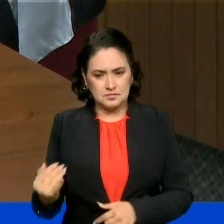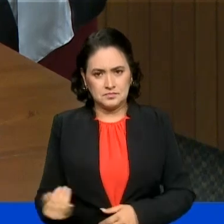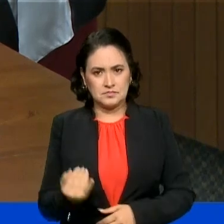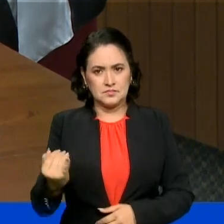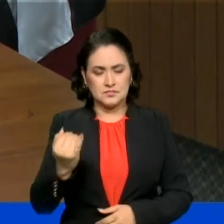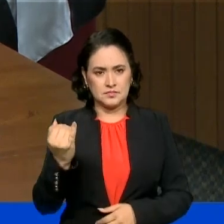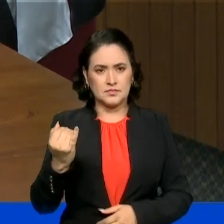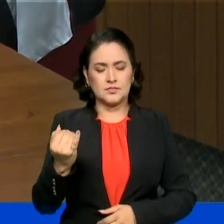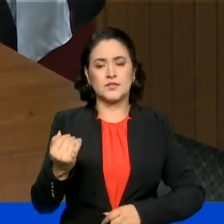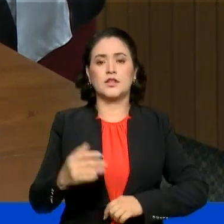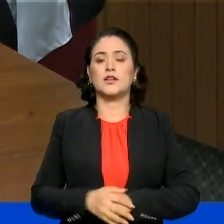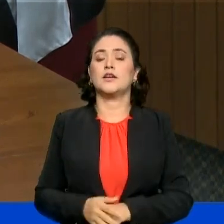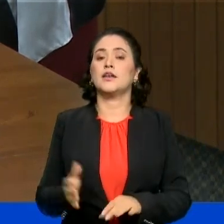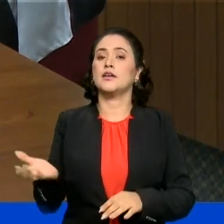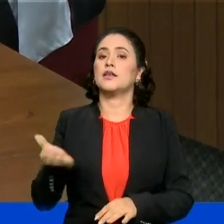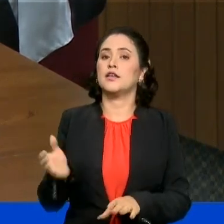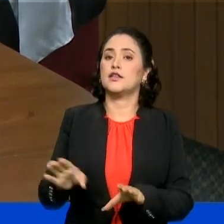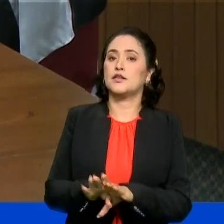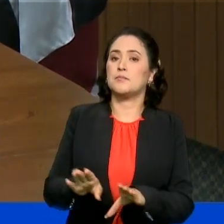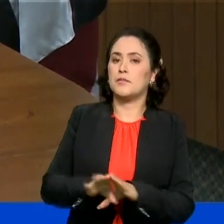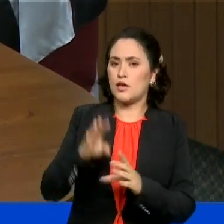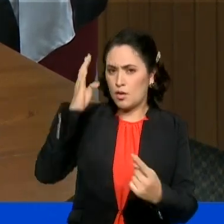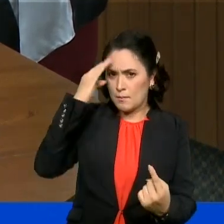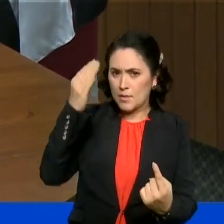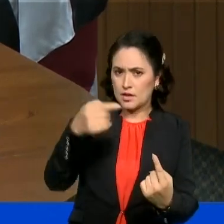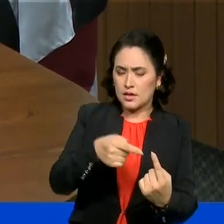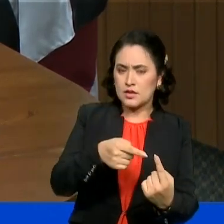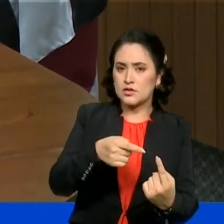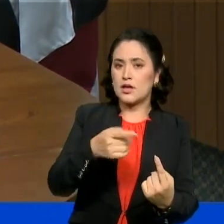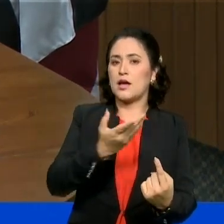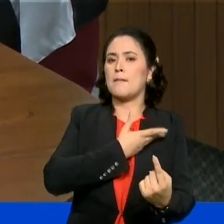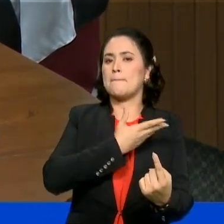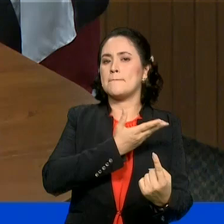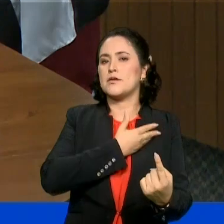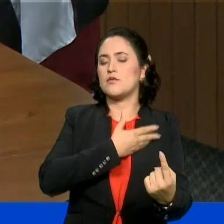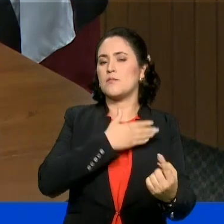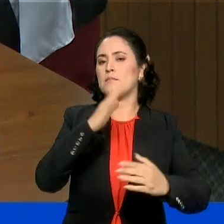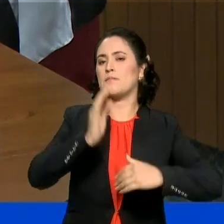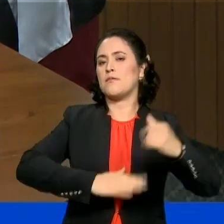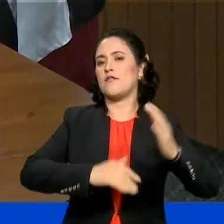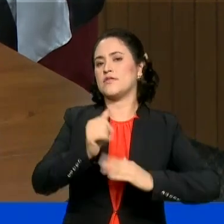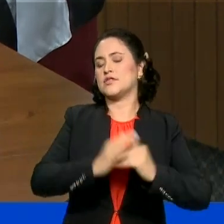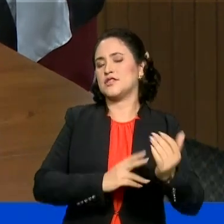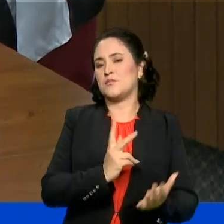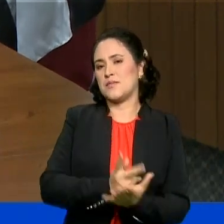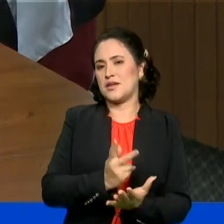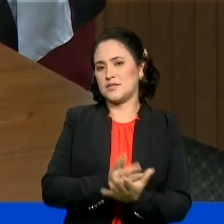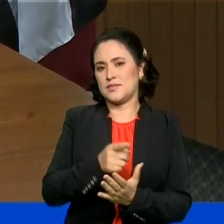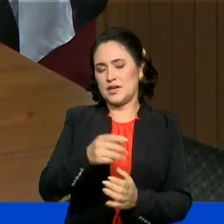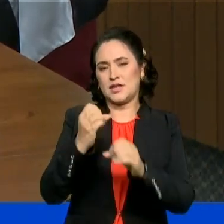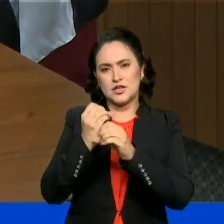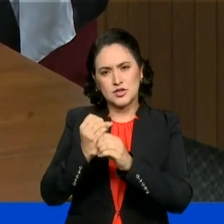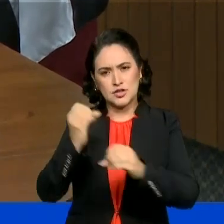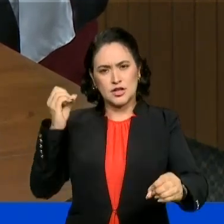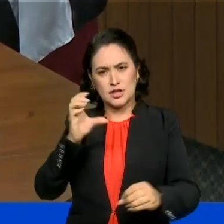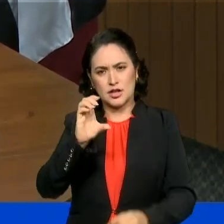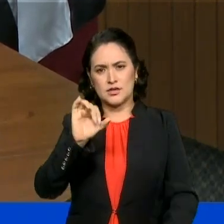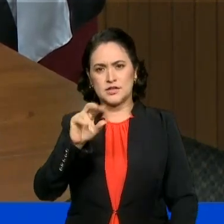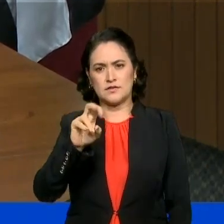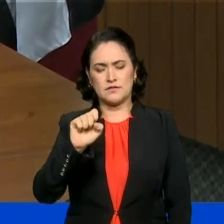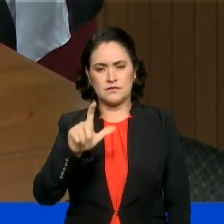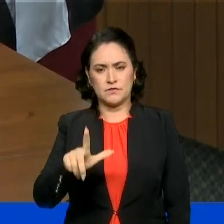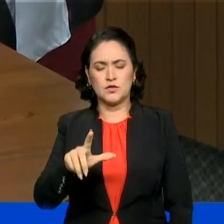acima de tudo, também homenagear um colega de profissão, um engenheiro civil que trabalhou muito como engenheiro, como